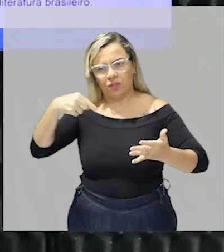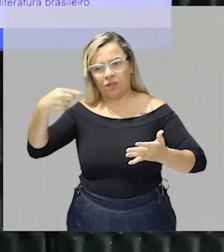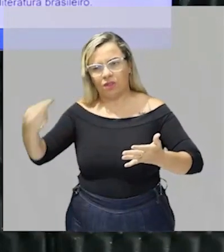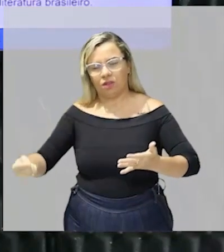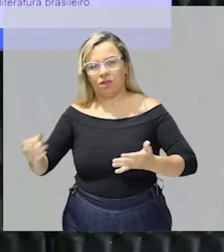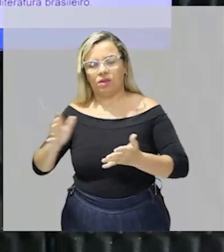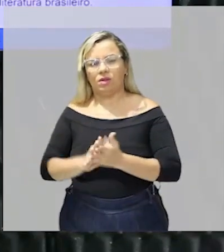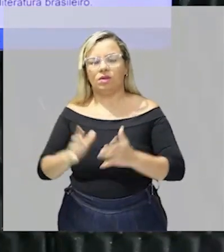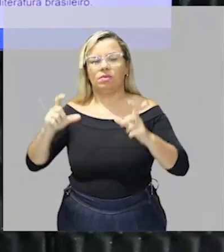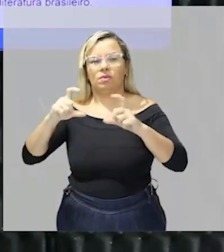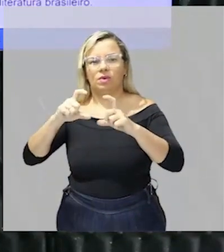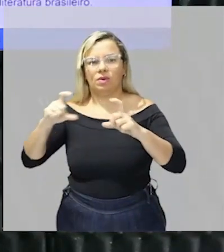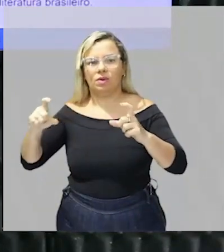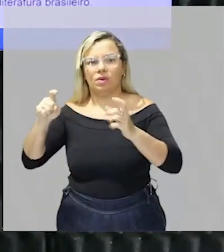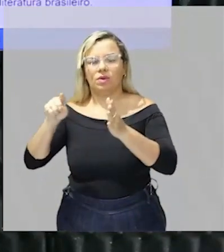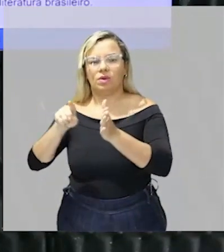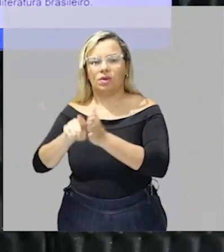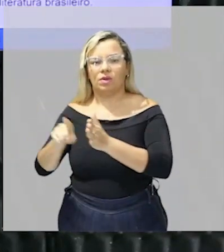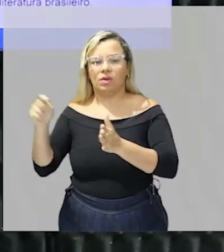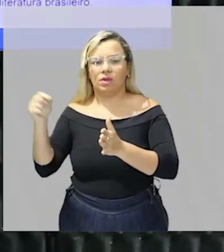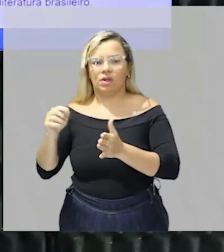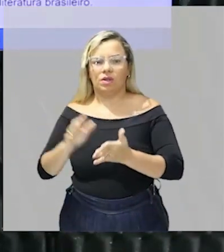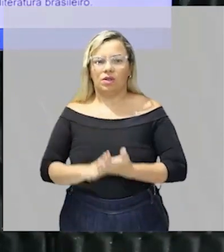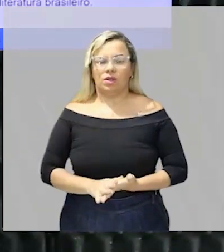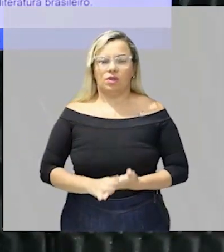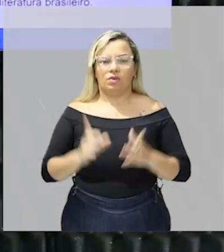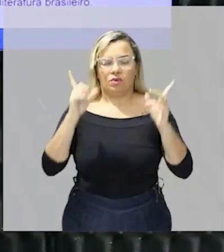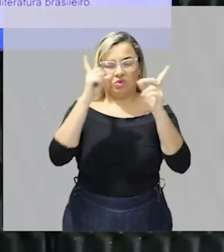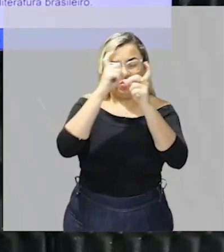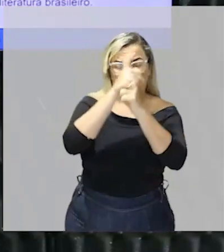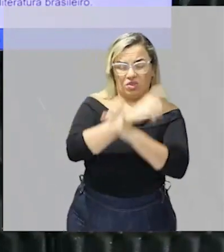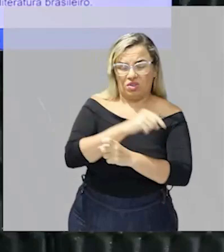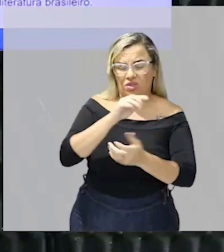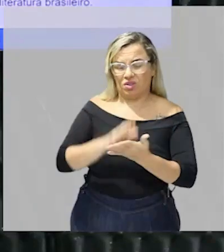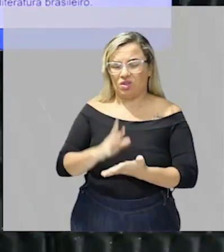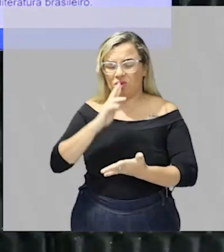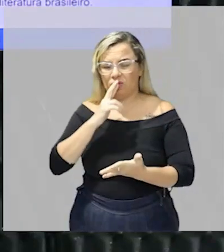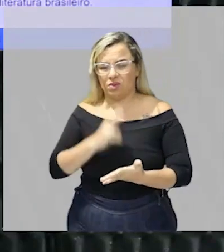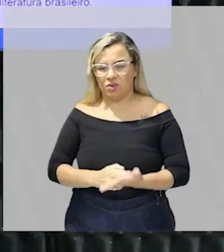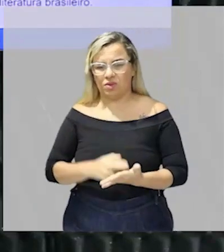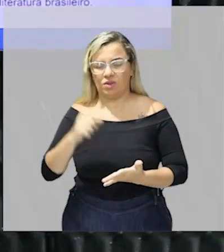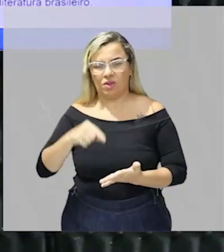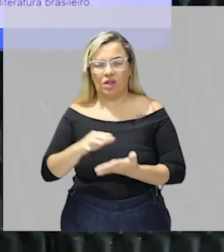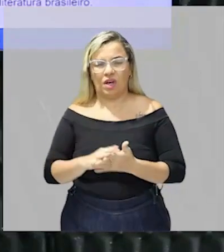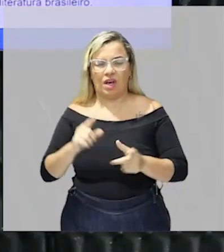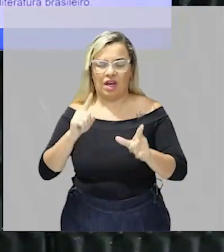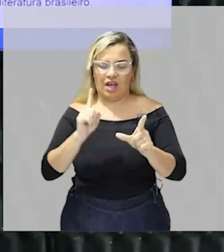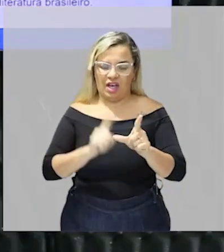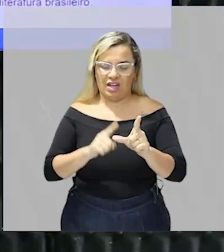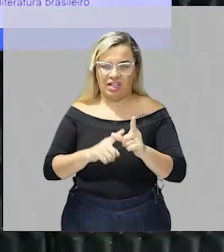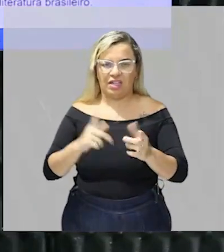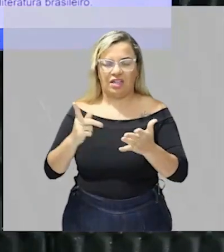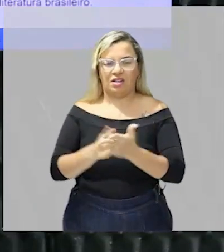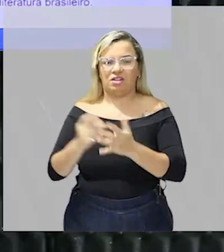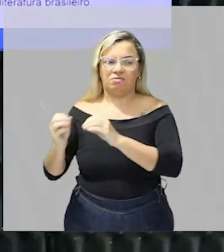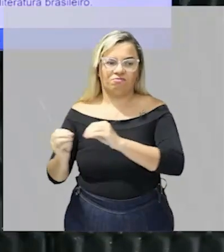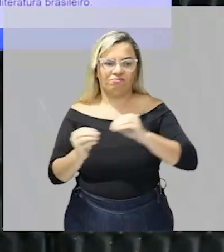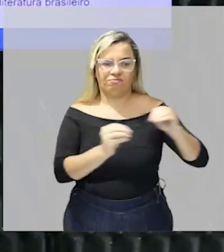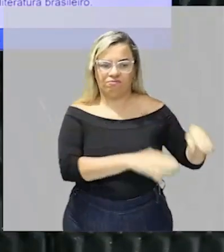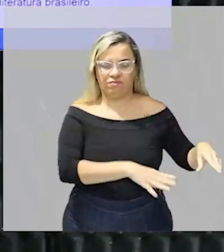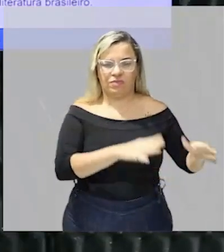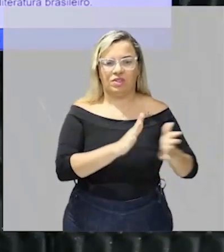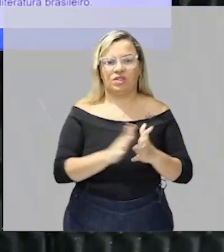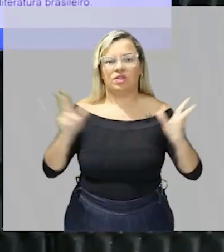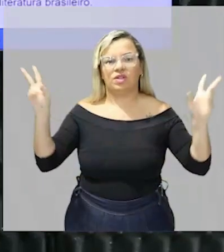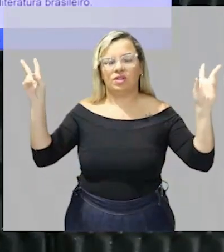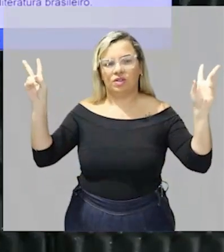comando, para que não tenha dificuldade de ir logo para a resposta e eliminar com isso os distratores. Esse tema é um tema que está